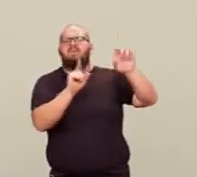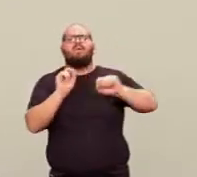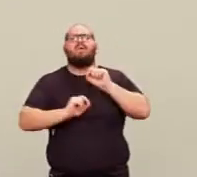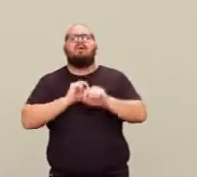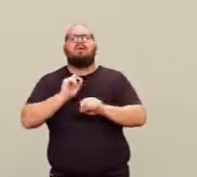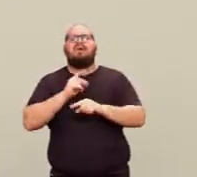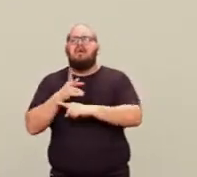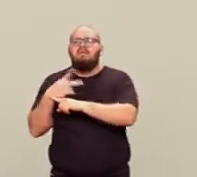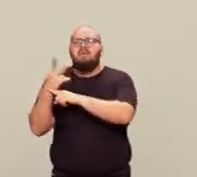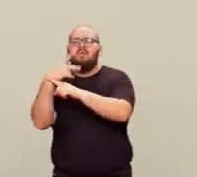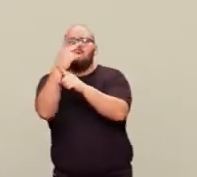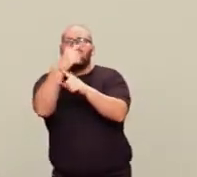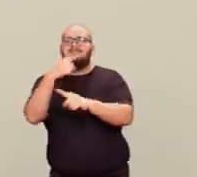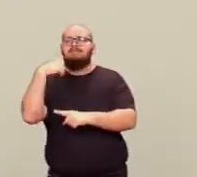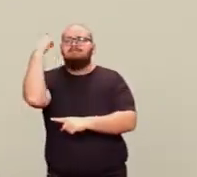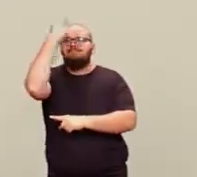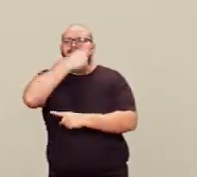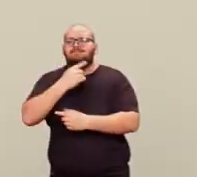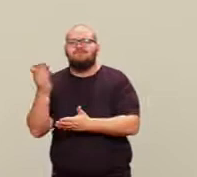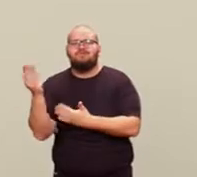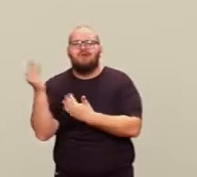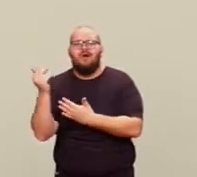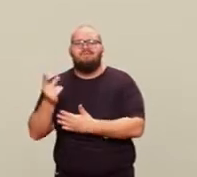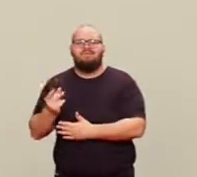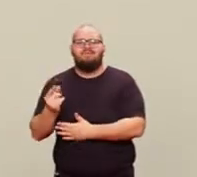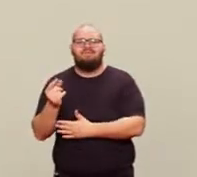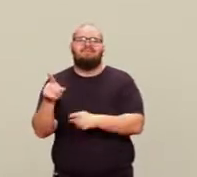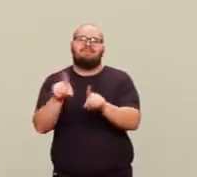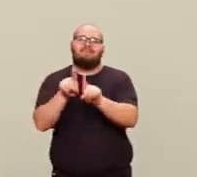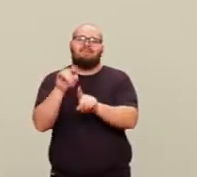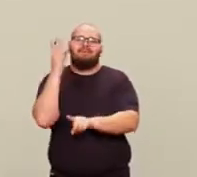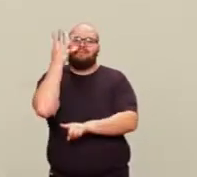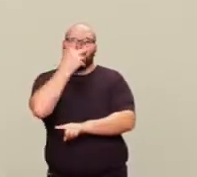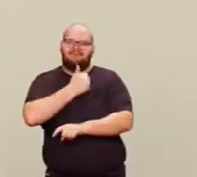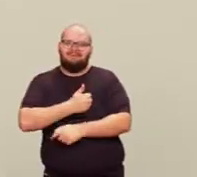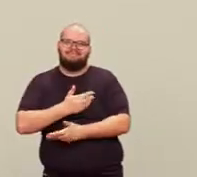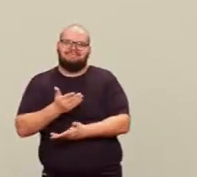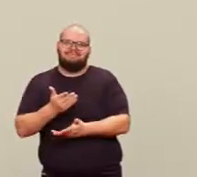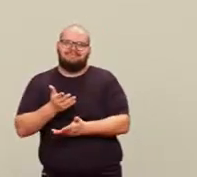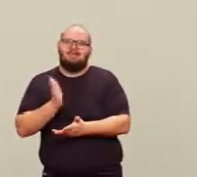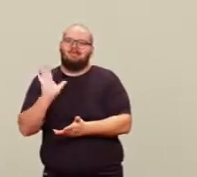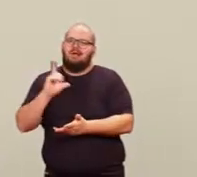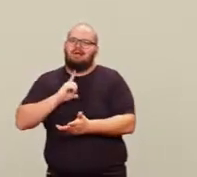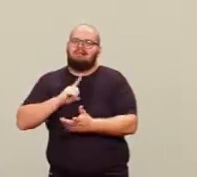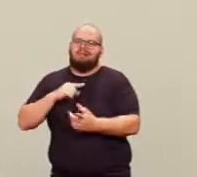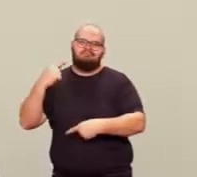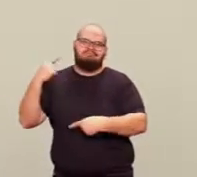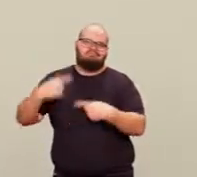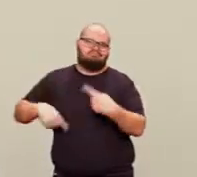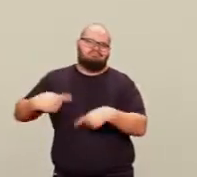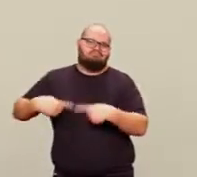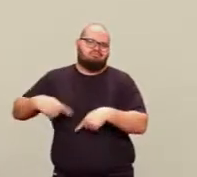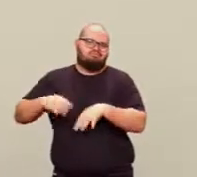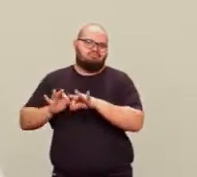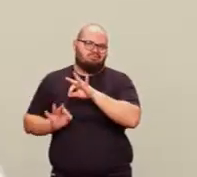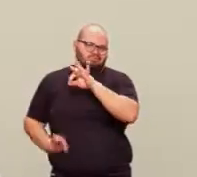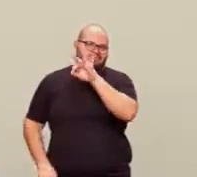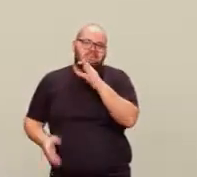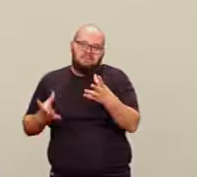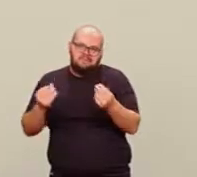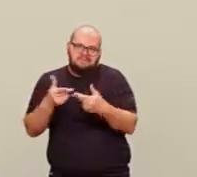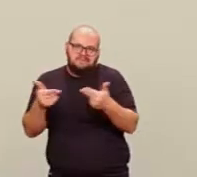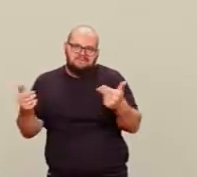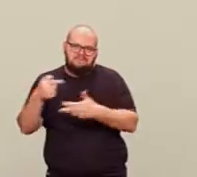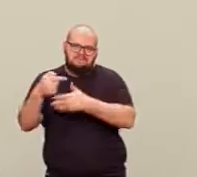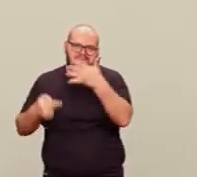e aquela vontade de permanecer jovem e belo, né? O que é uma coisa que dá para discutir